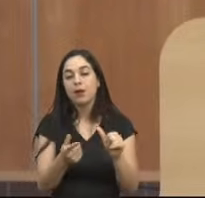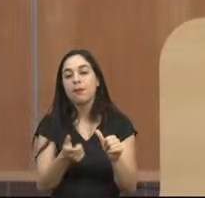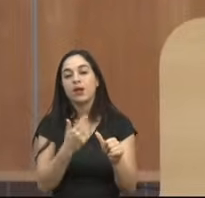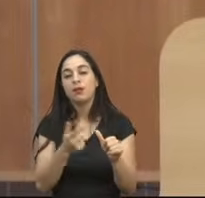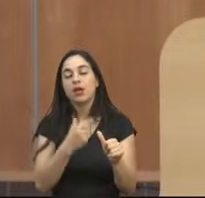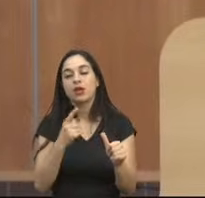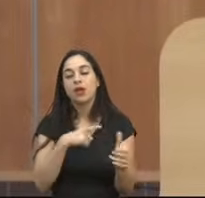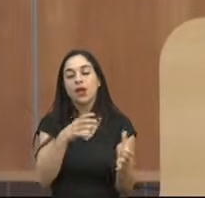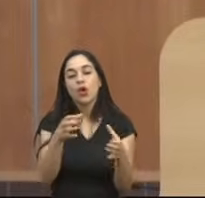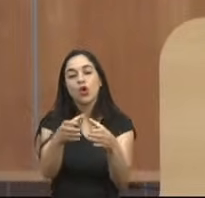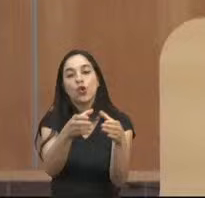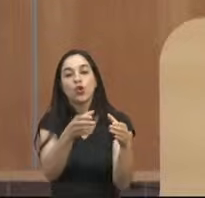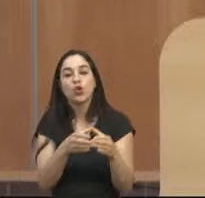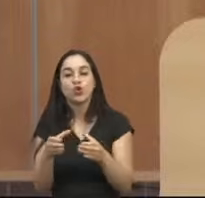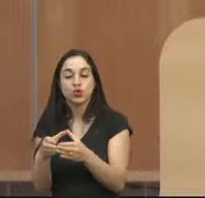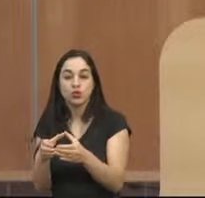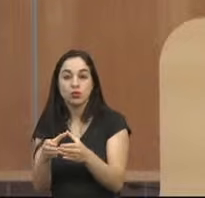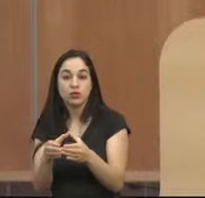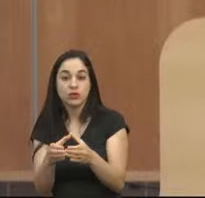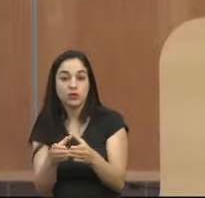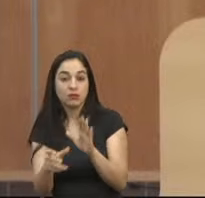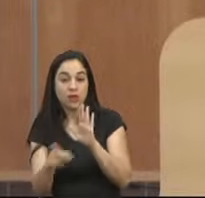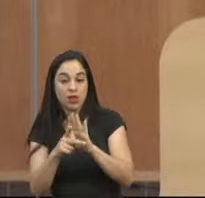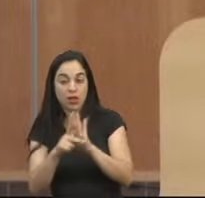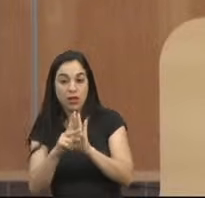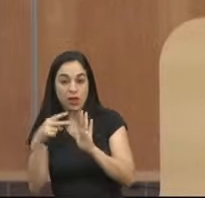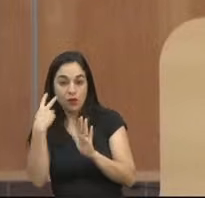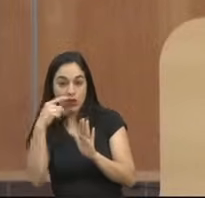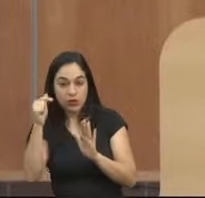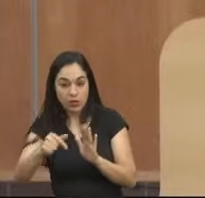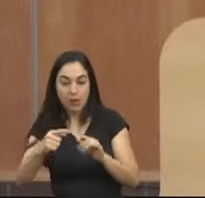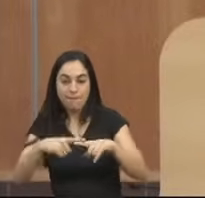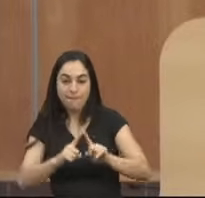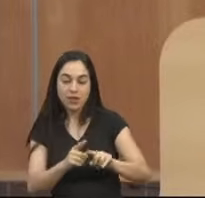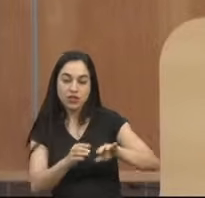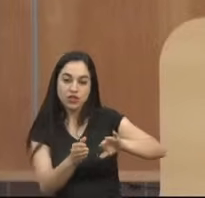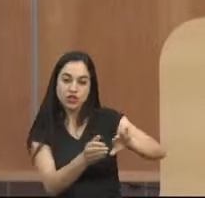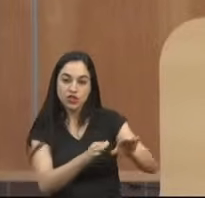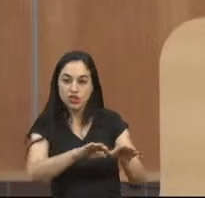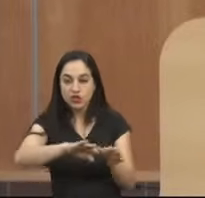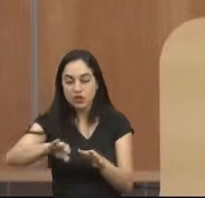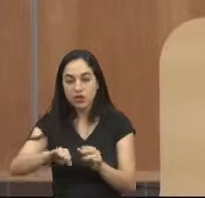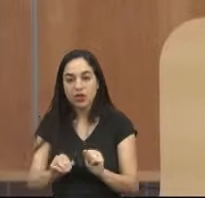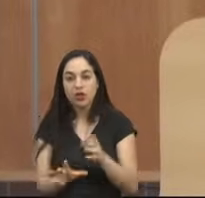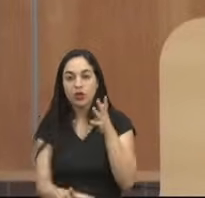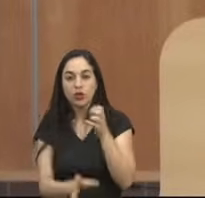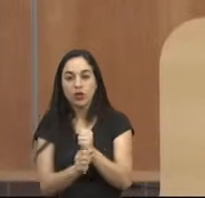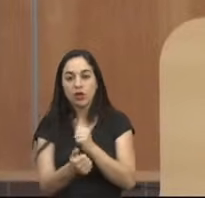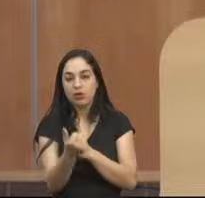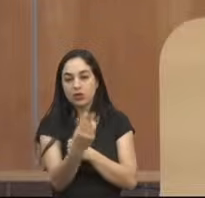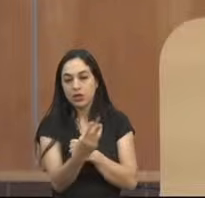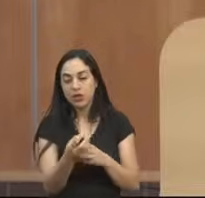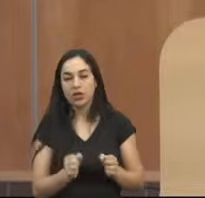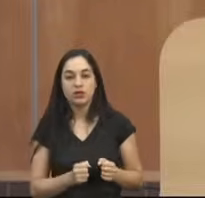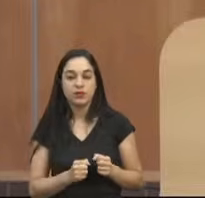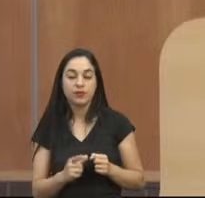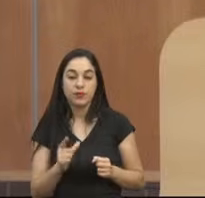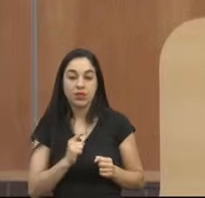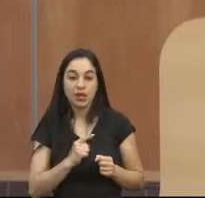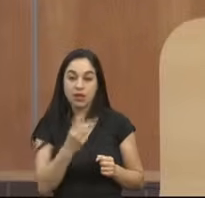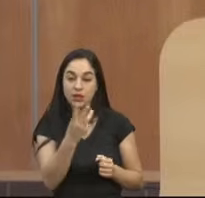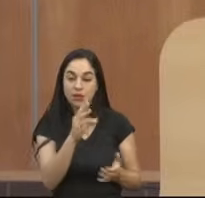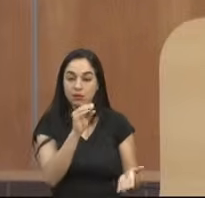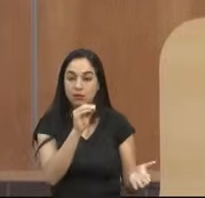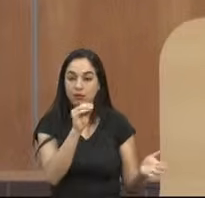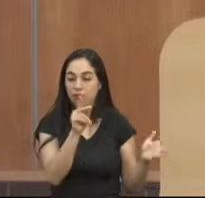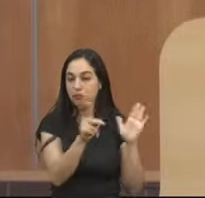da Câmara, que são compostas pelos mesmos vereadores que estão aqui, mas elas são divididas. Então, você pega dos 13 vereadores aqui, 3 compõem a Comissão de